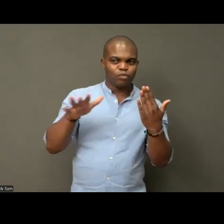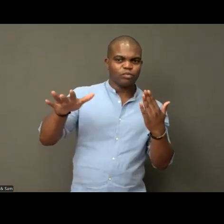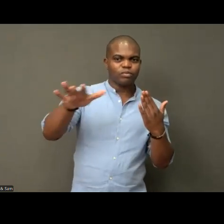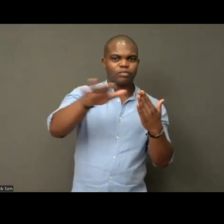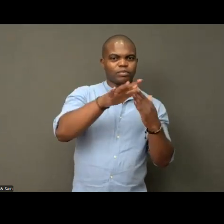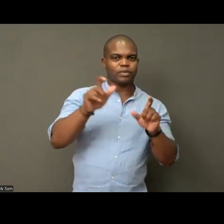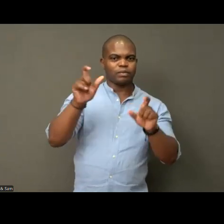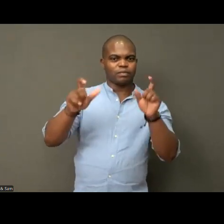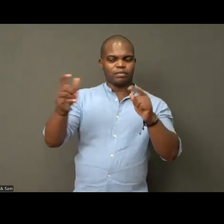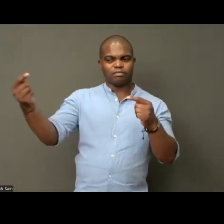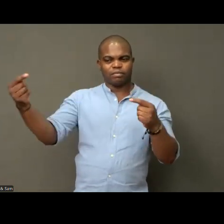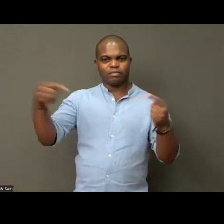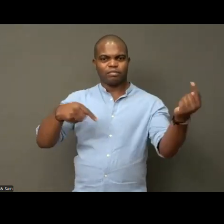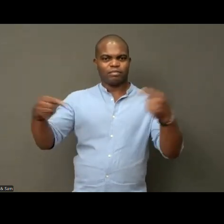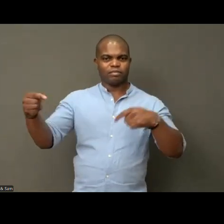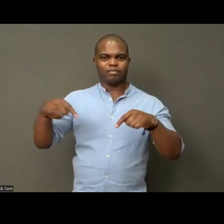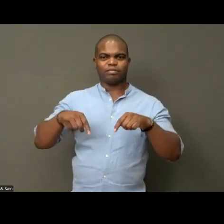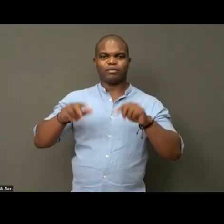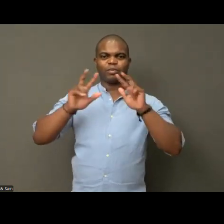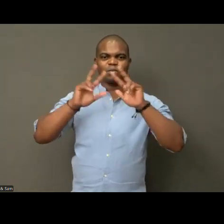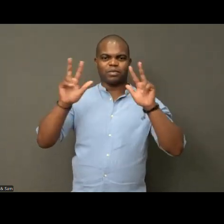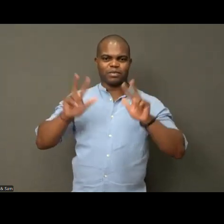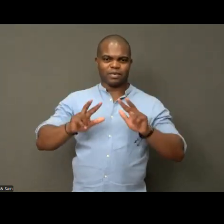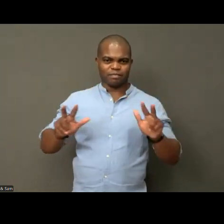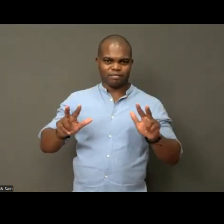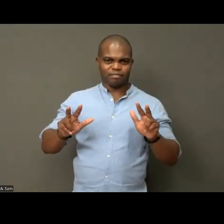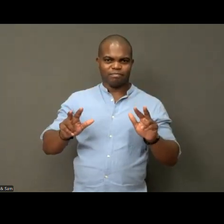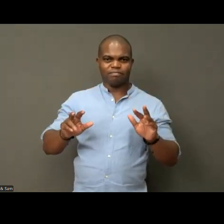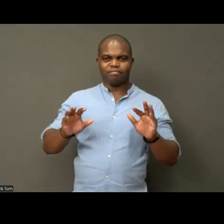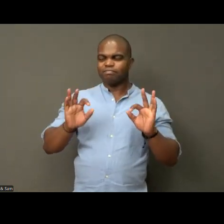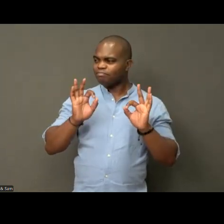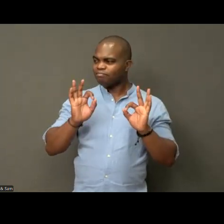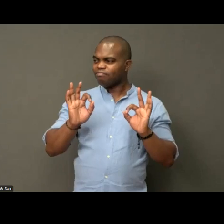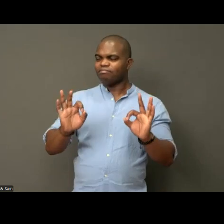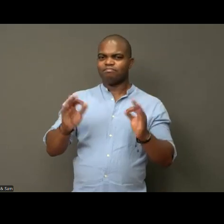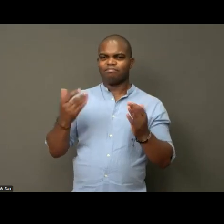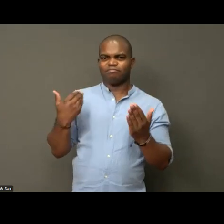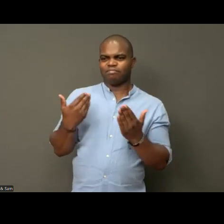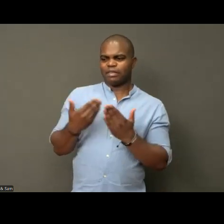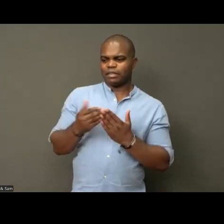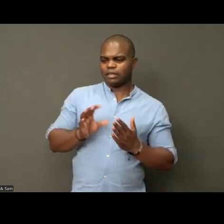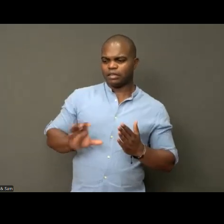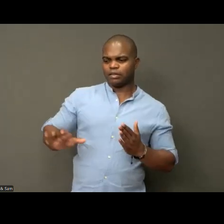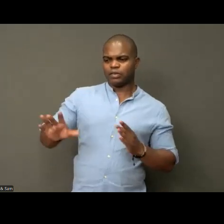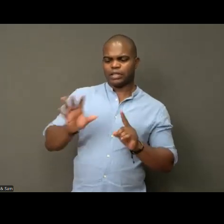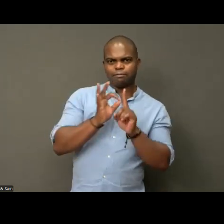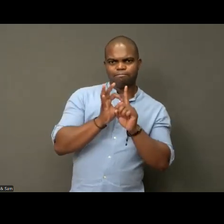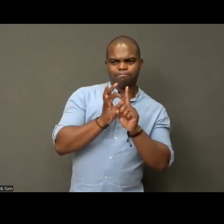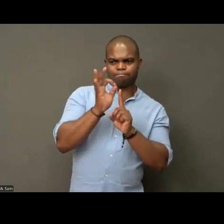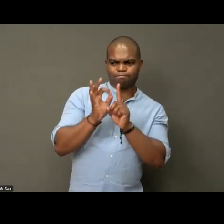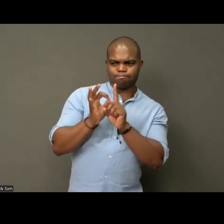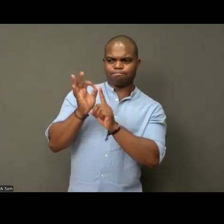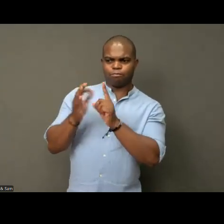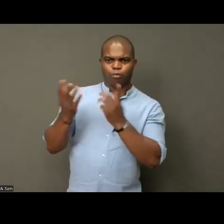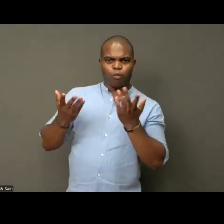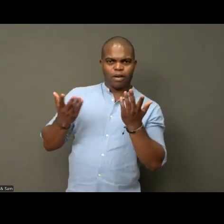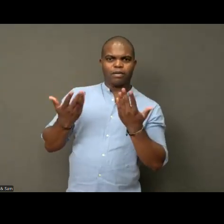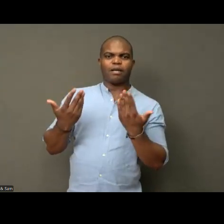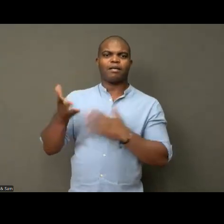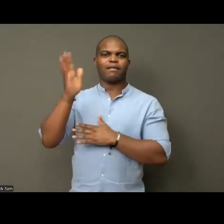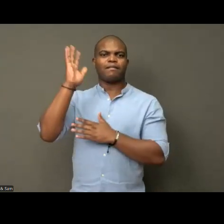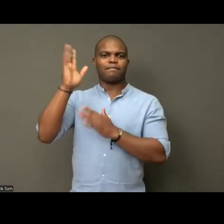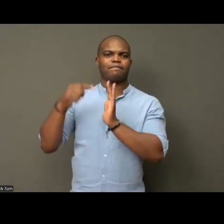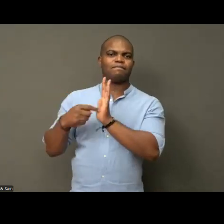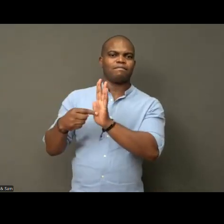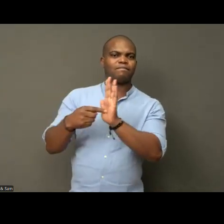neste webinar e compartilharem seus avanços, opiniões, perguntas sobre doenças transmissíveis e a iniciativa